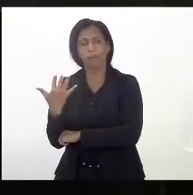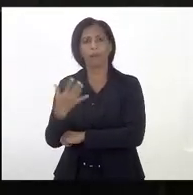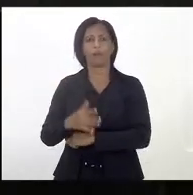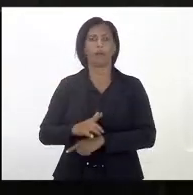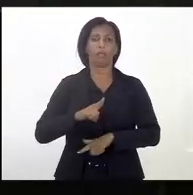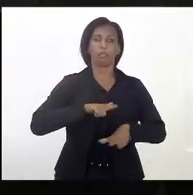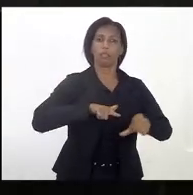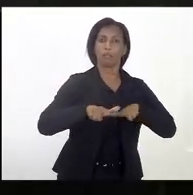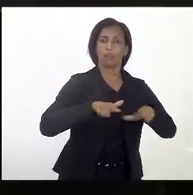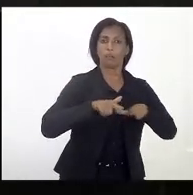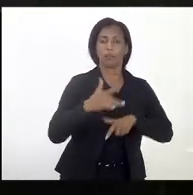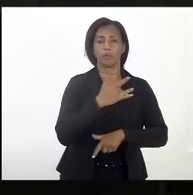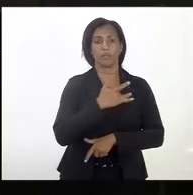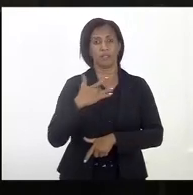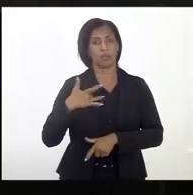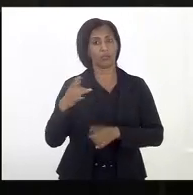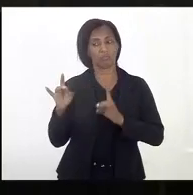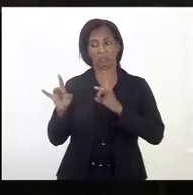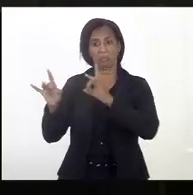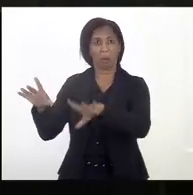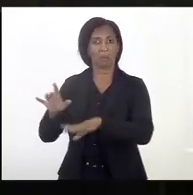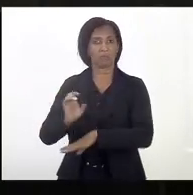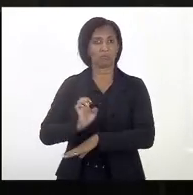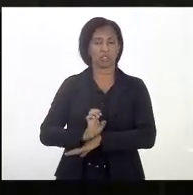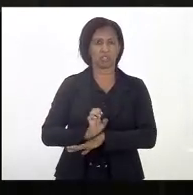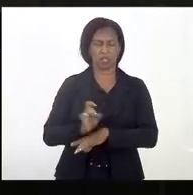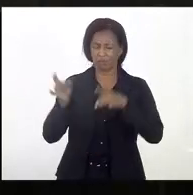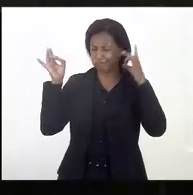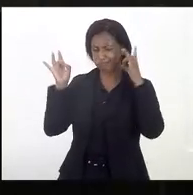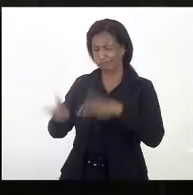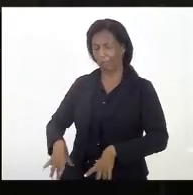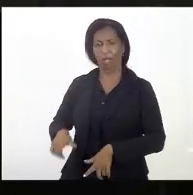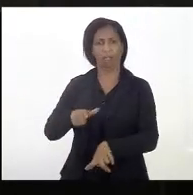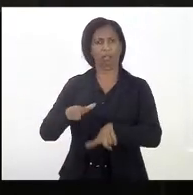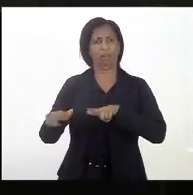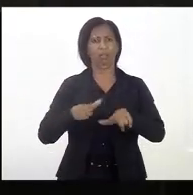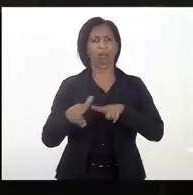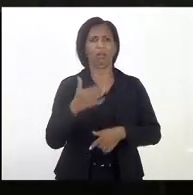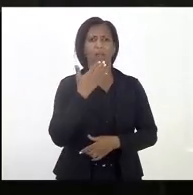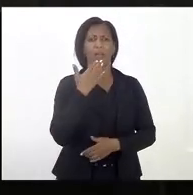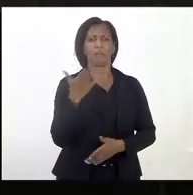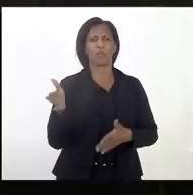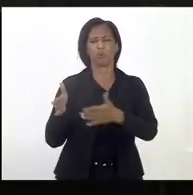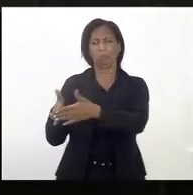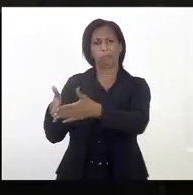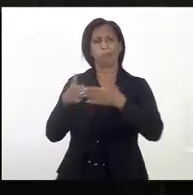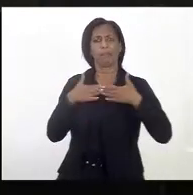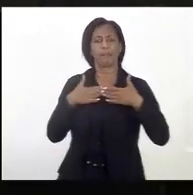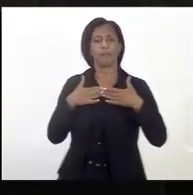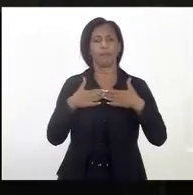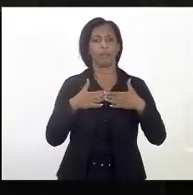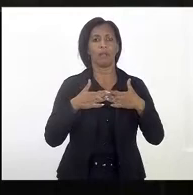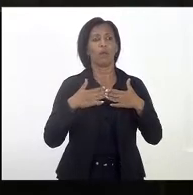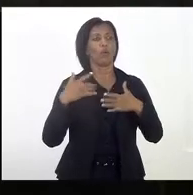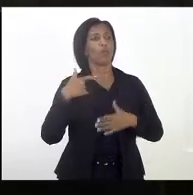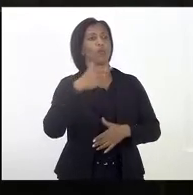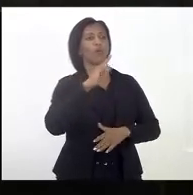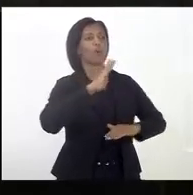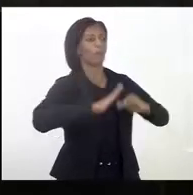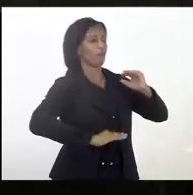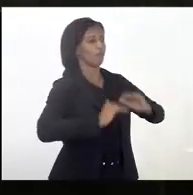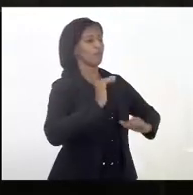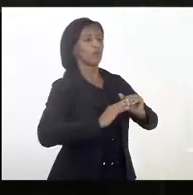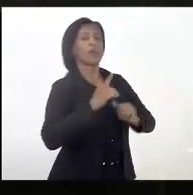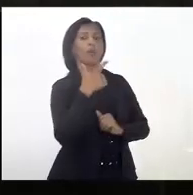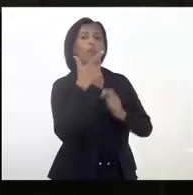servidores servidores da saúde que foram embora no estado abandonaram seus postos pediram exoneração foram cuidar de suas vidas profissionais